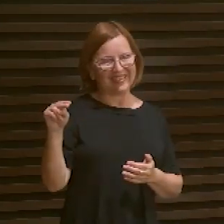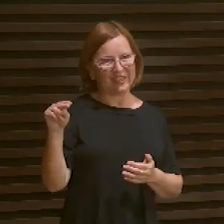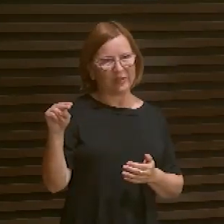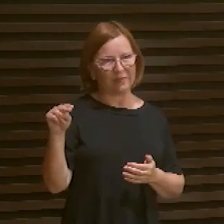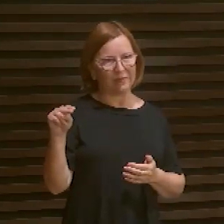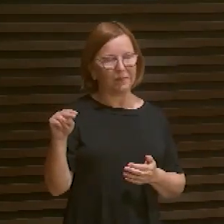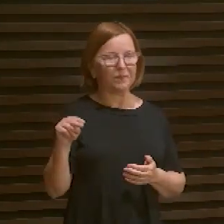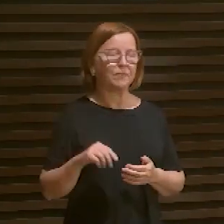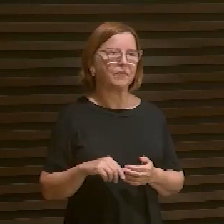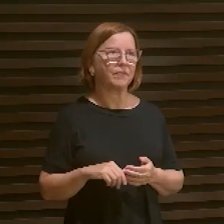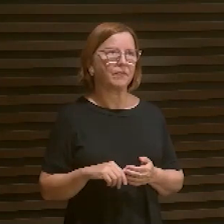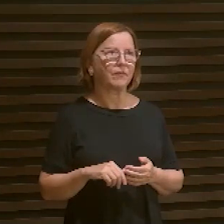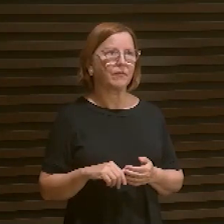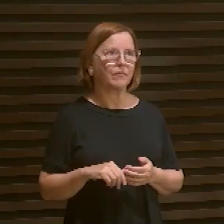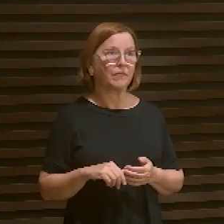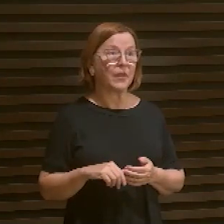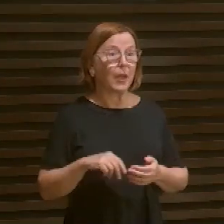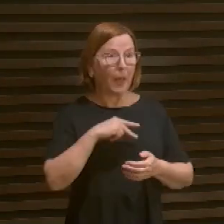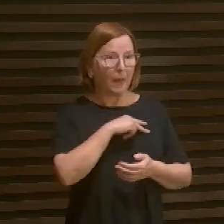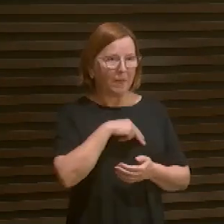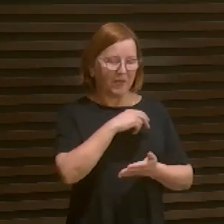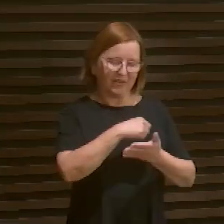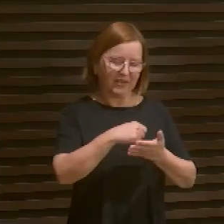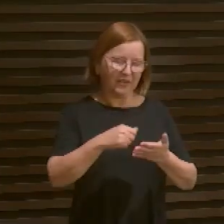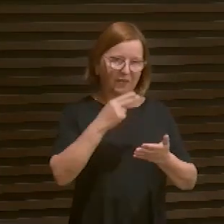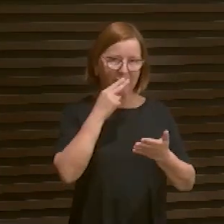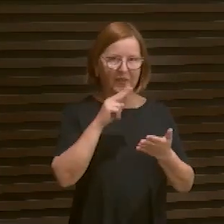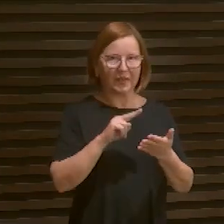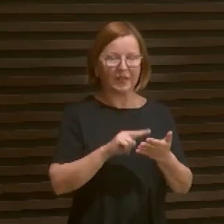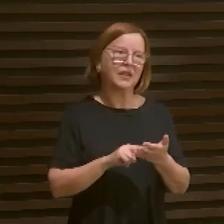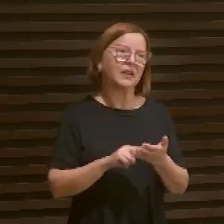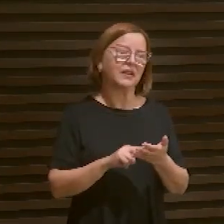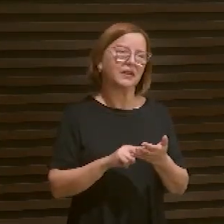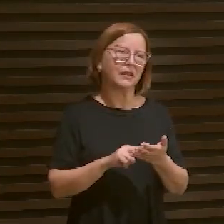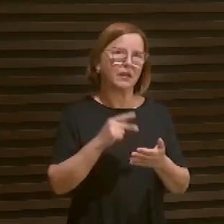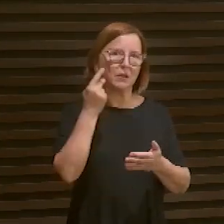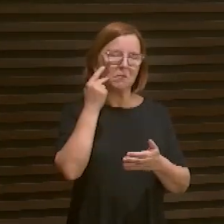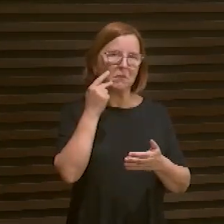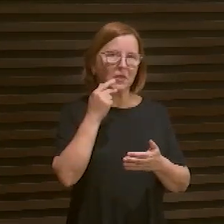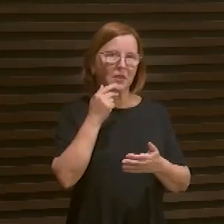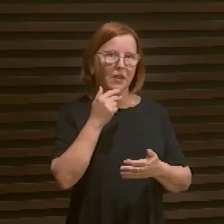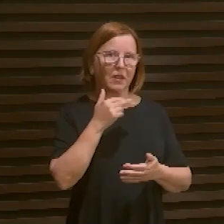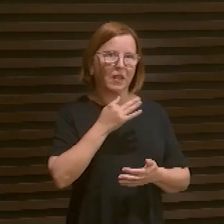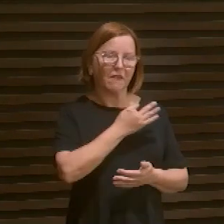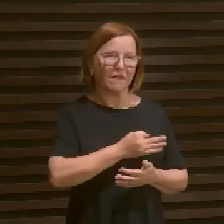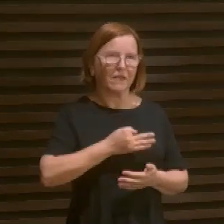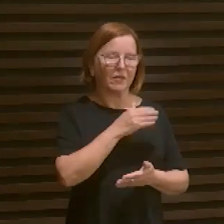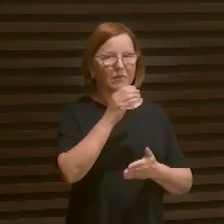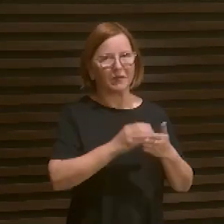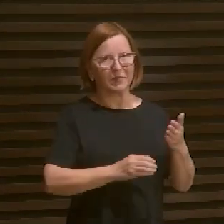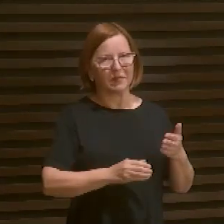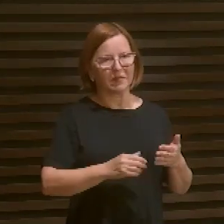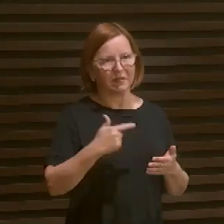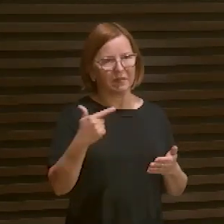Quando Paulo, escrevendo a carta a Filipenses, no capítulo 2,